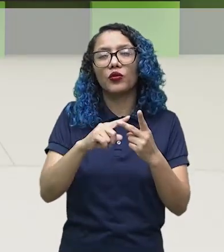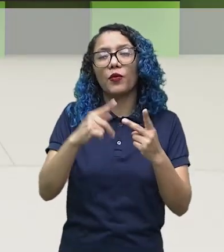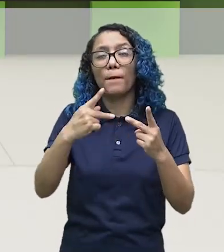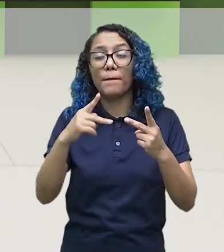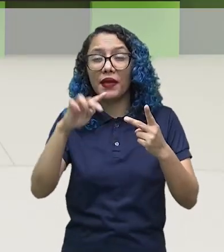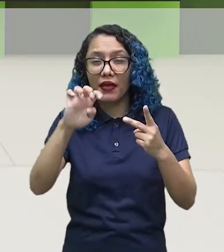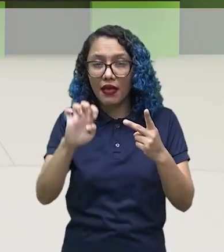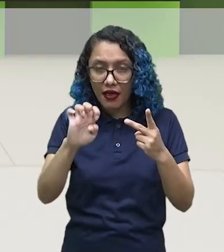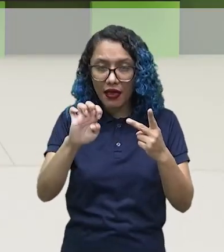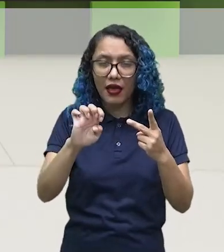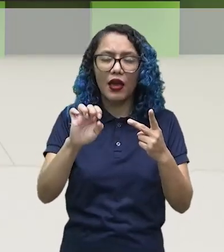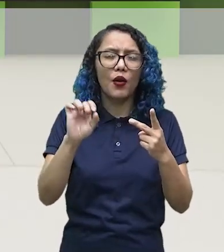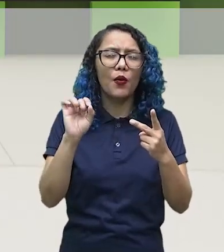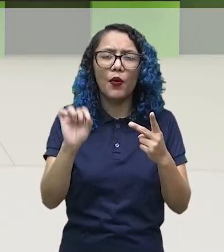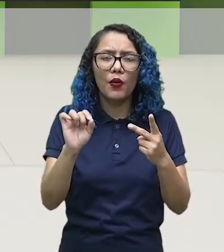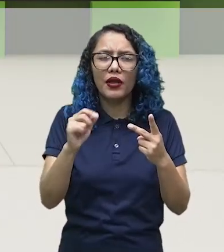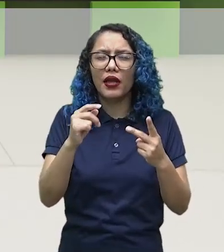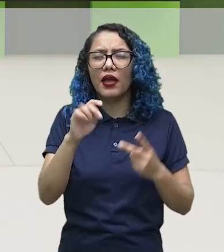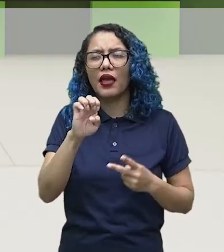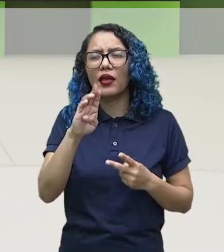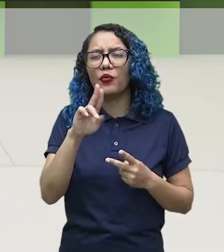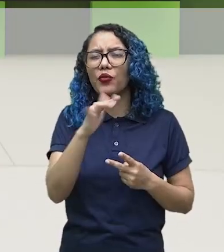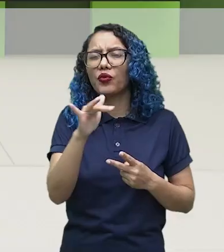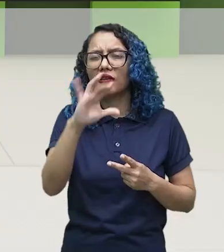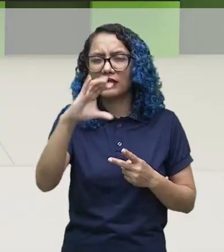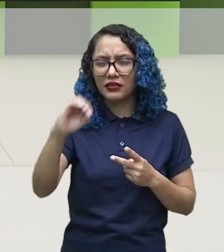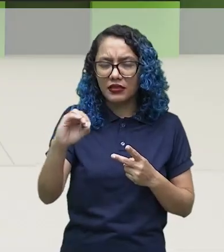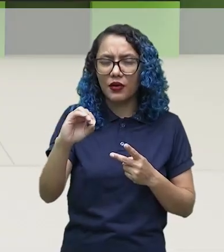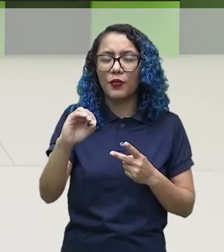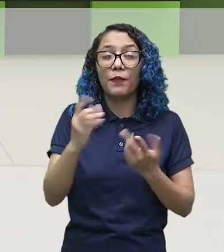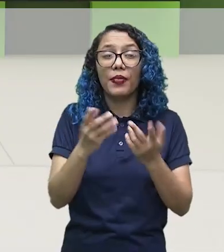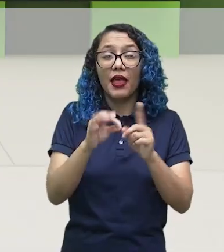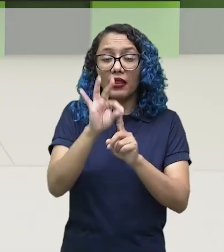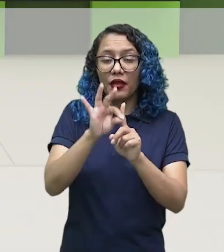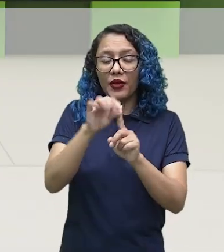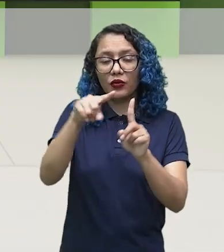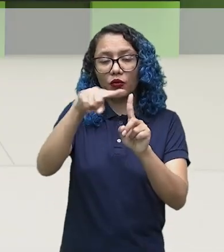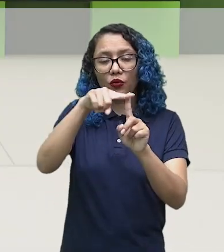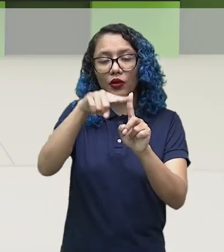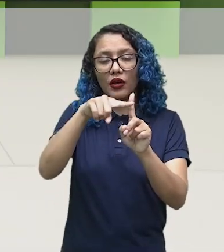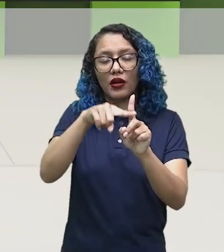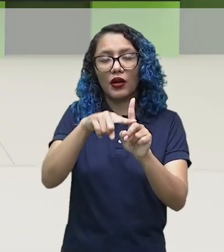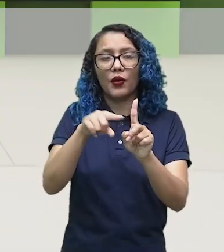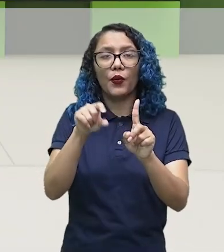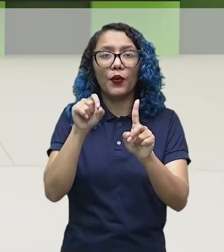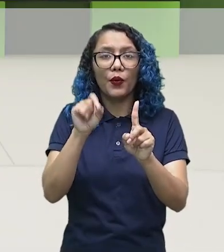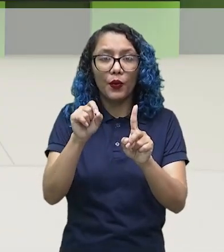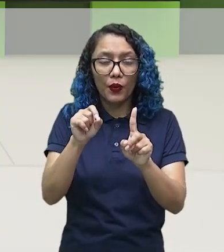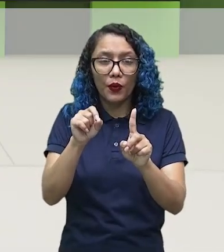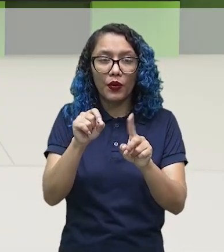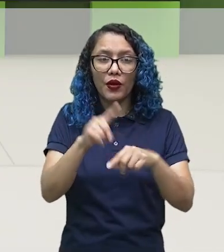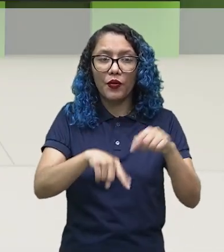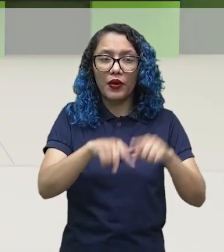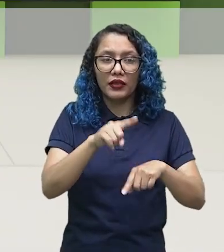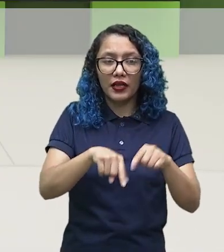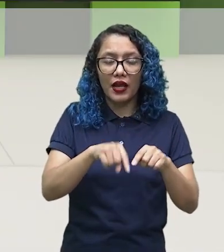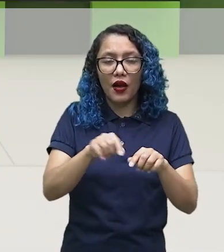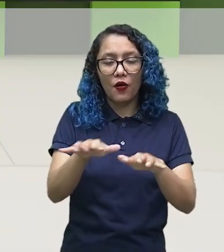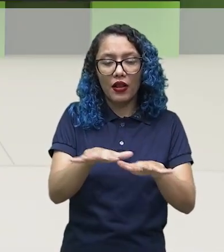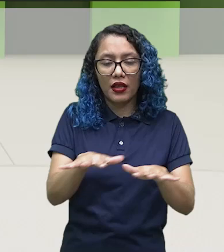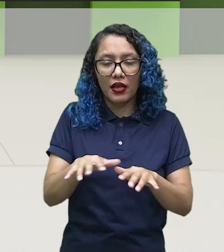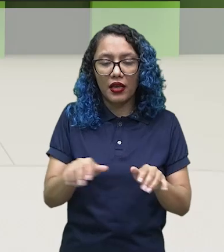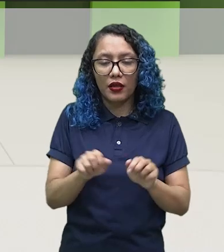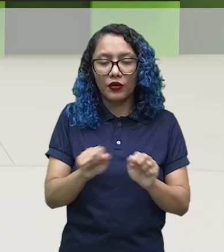aquela temperatura, né, específica em que essa substância, esse material, passa do líquido para